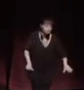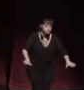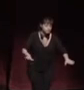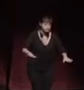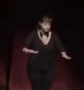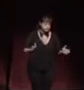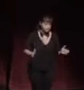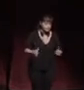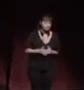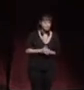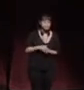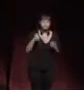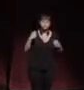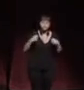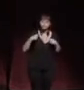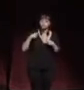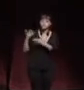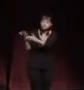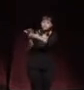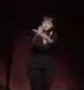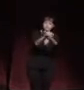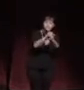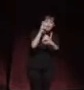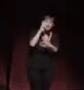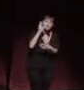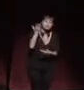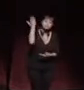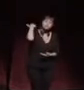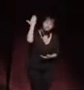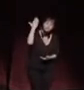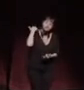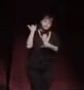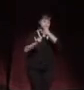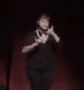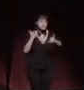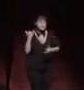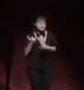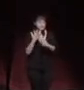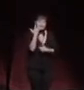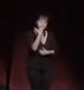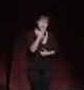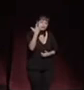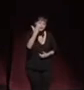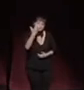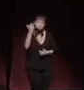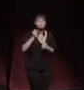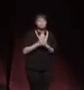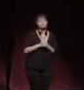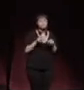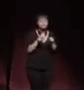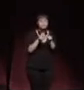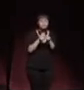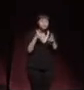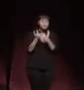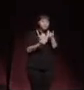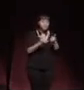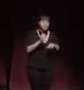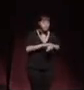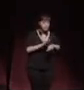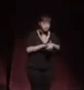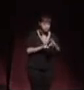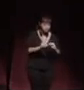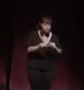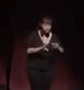a memória das pessoas, dos brinquedos, das cantigas e também dos brinquedos feitos à mão